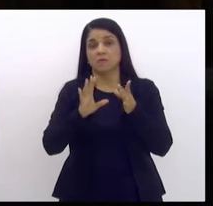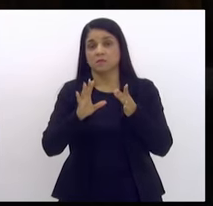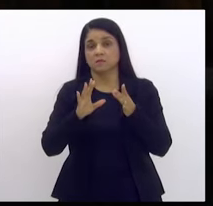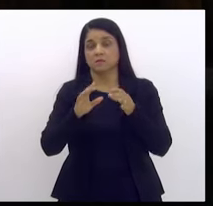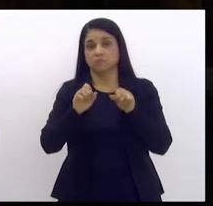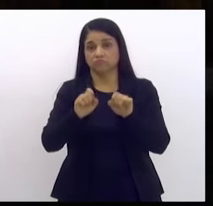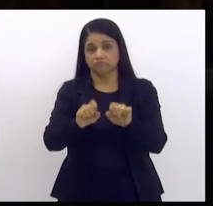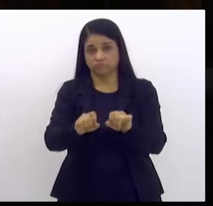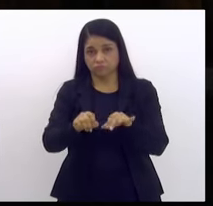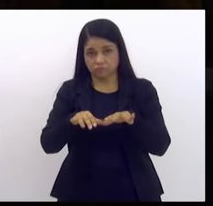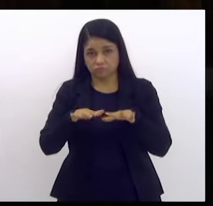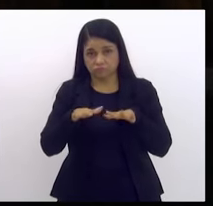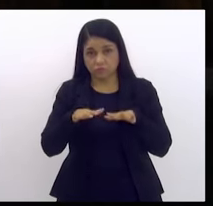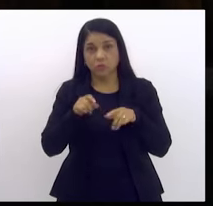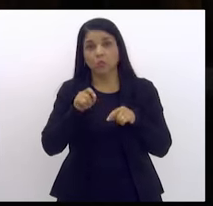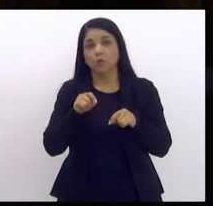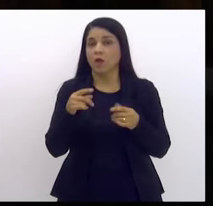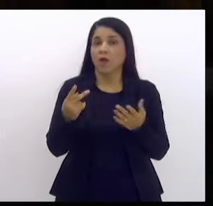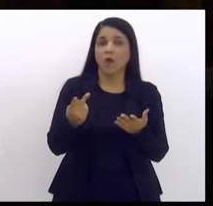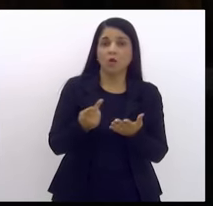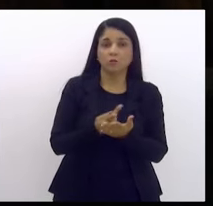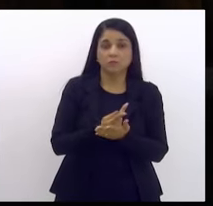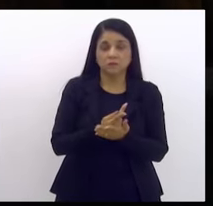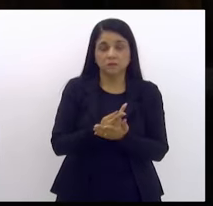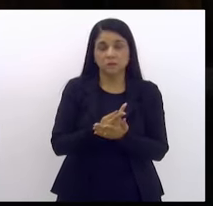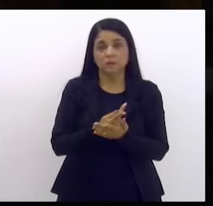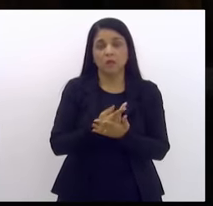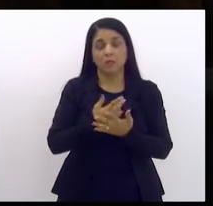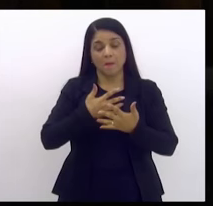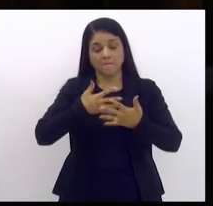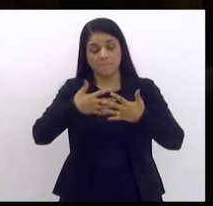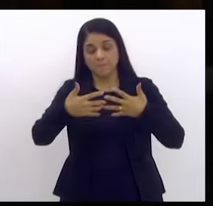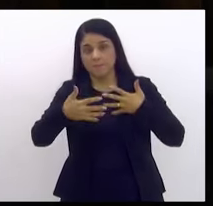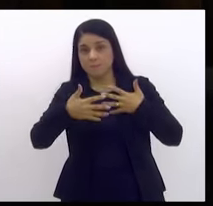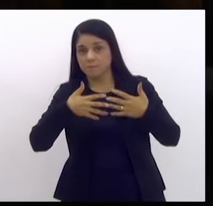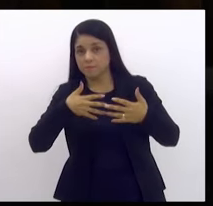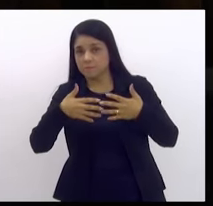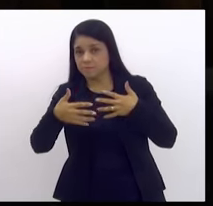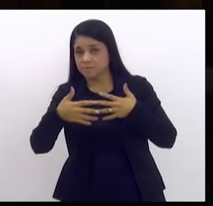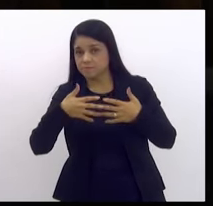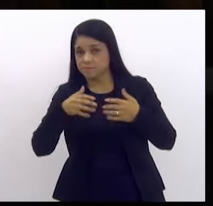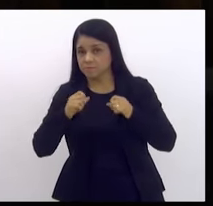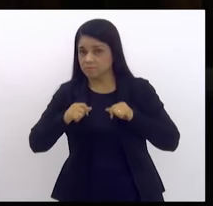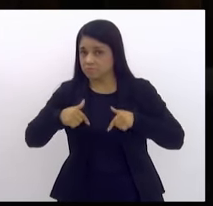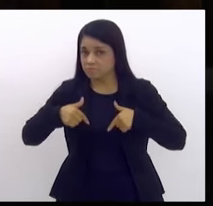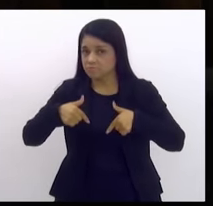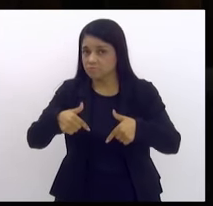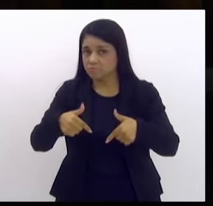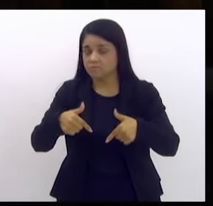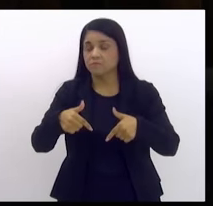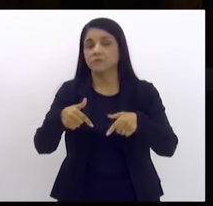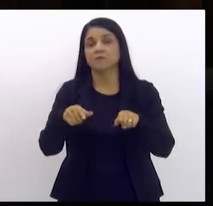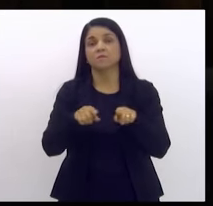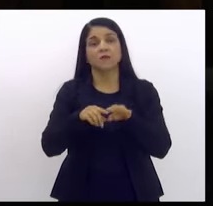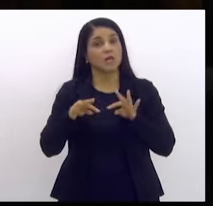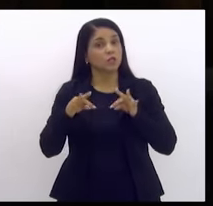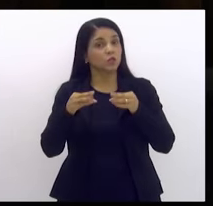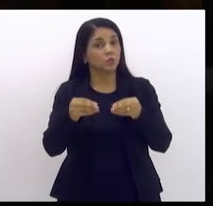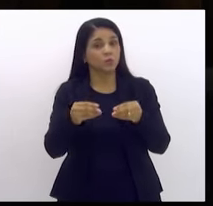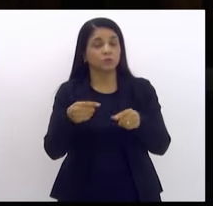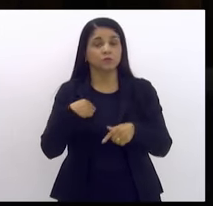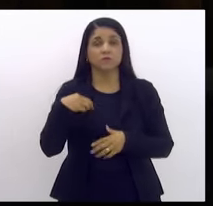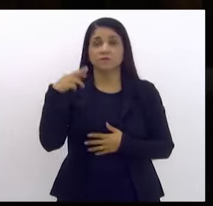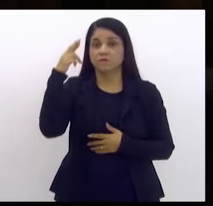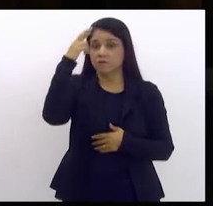está acontecendo é tão somente uma medida de transparência para todos, inclusive para aqueles que fiscalizam, que somos